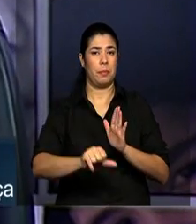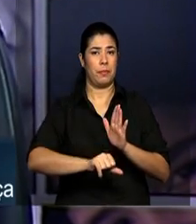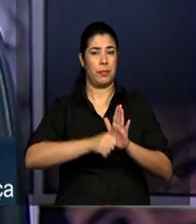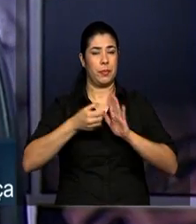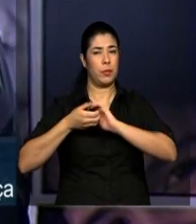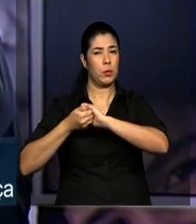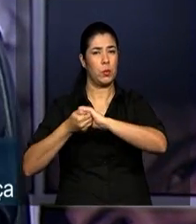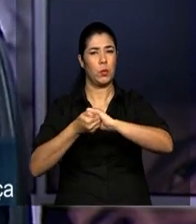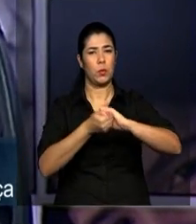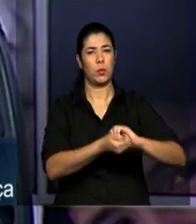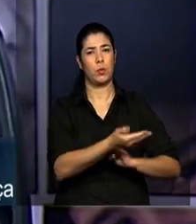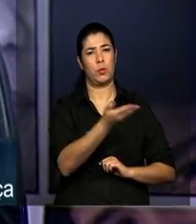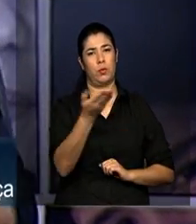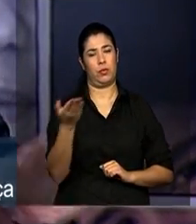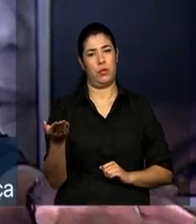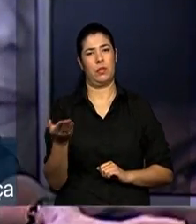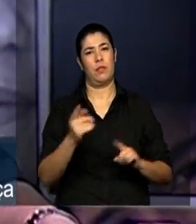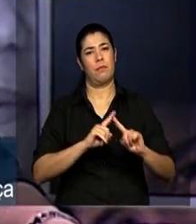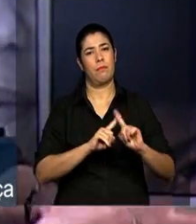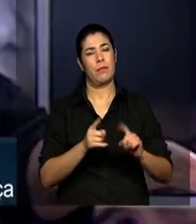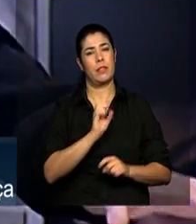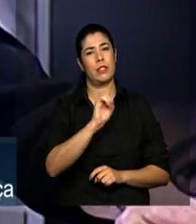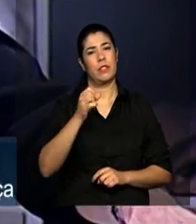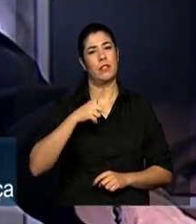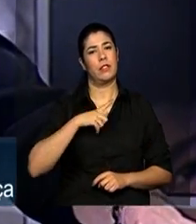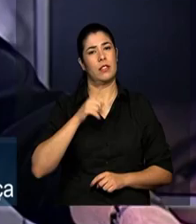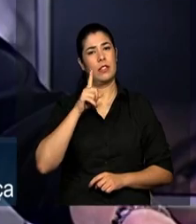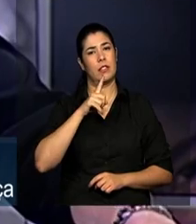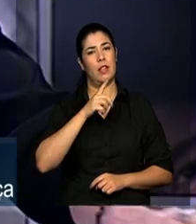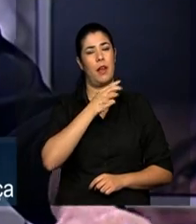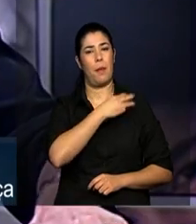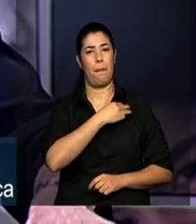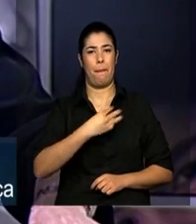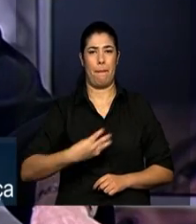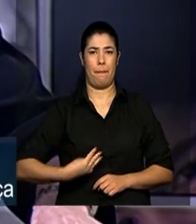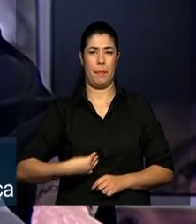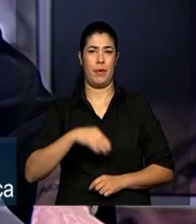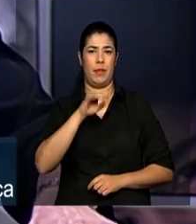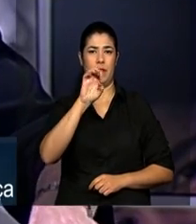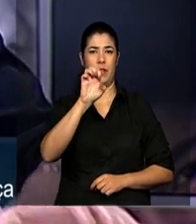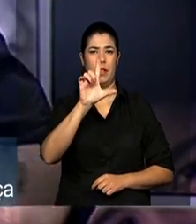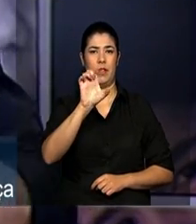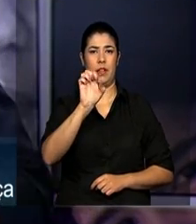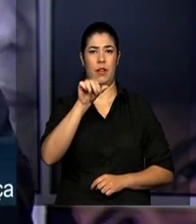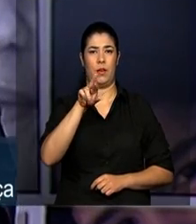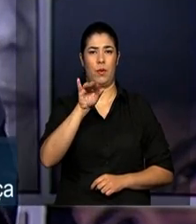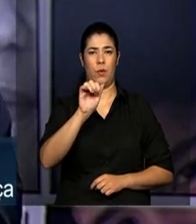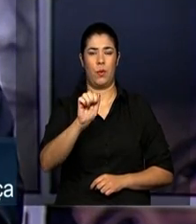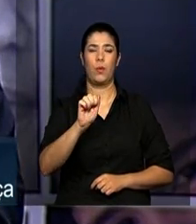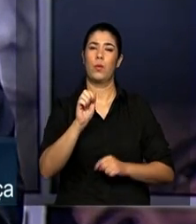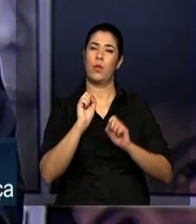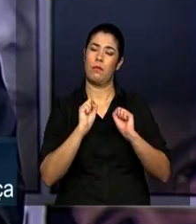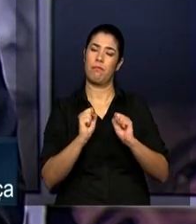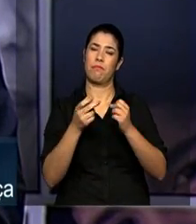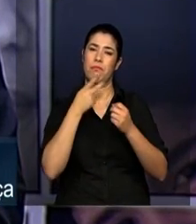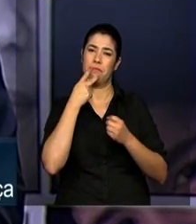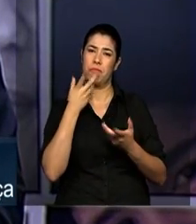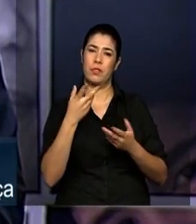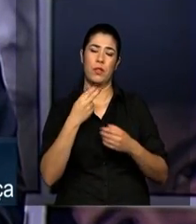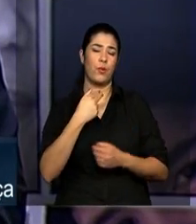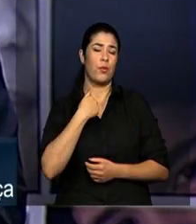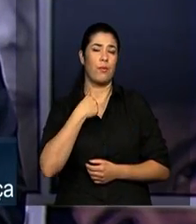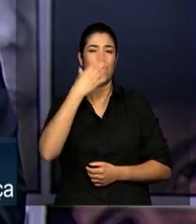todos, mas, se a ministra Leonora me permite, não poderia deixar de fazer